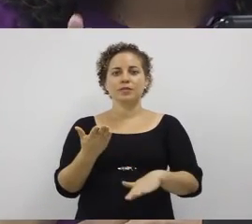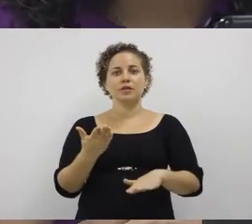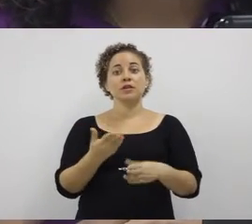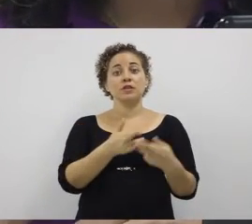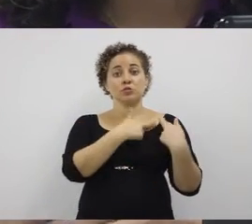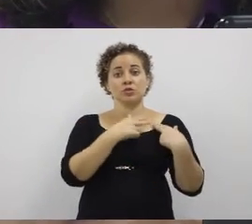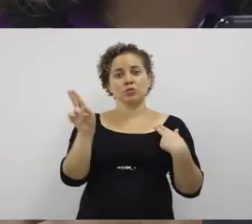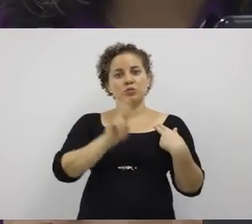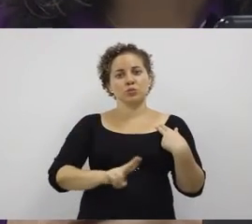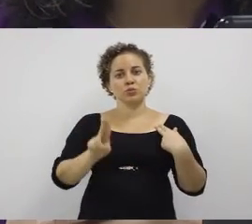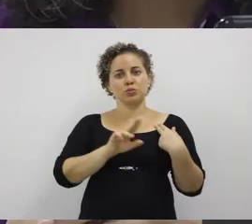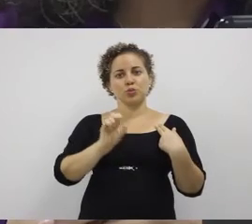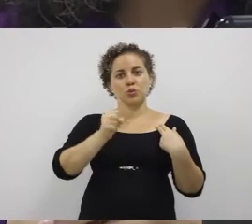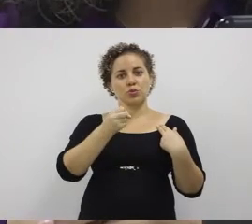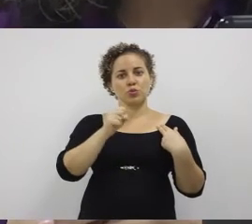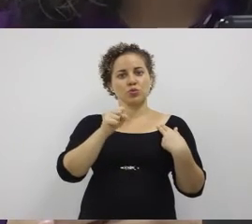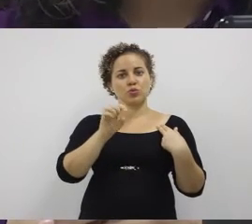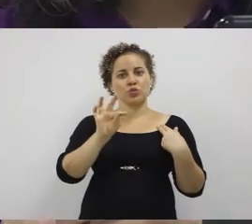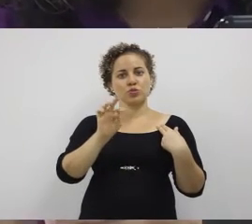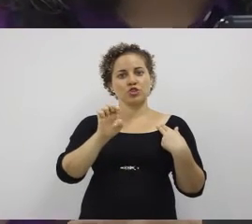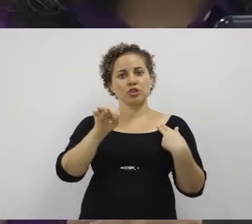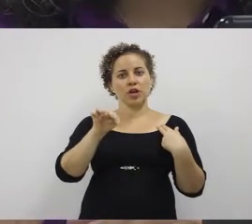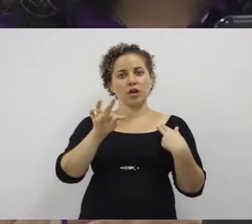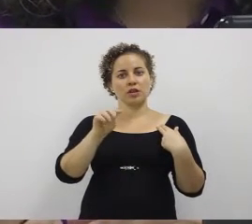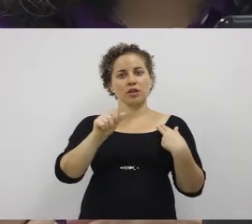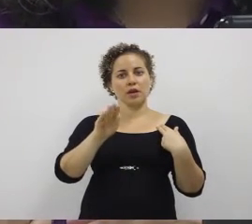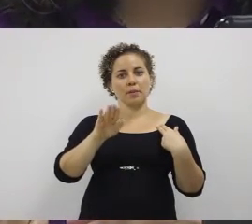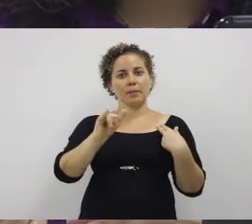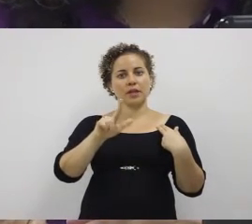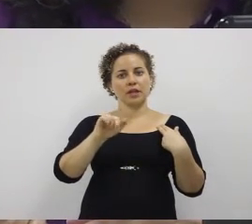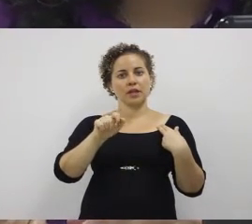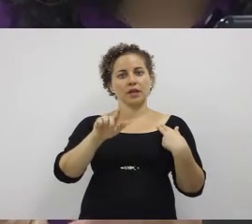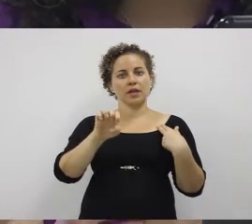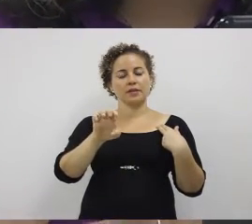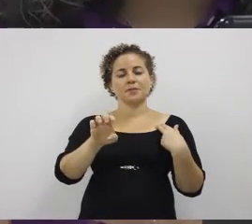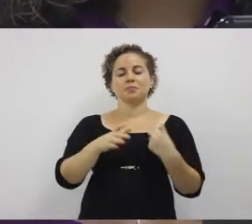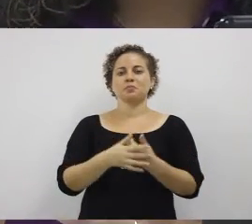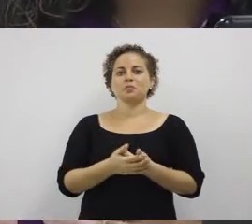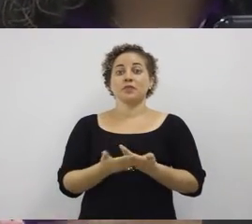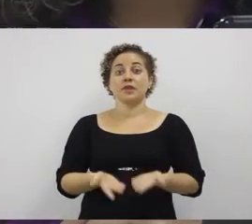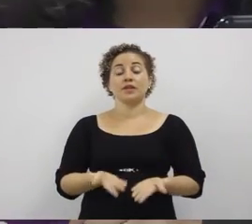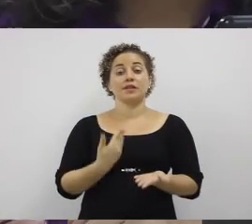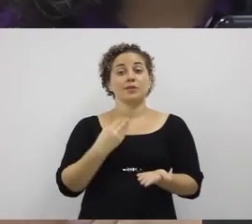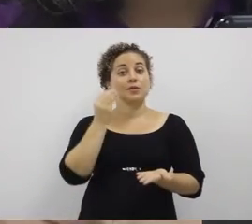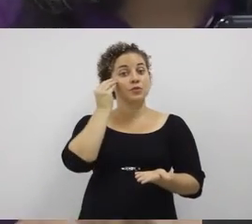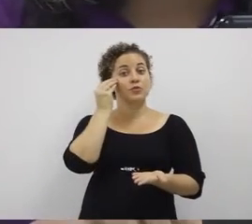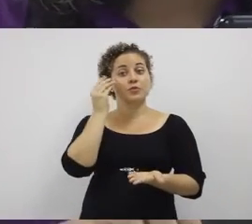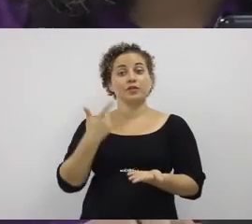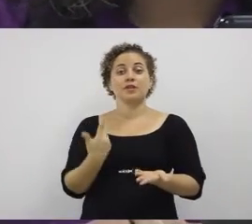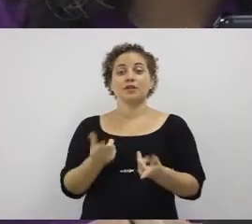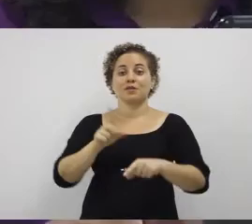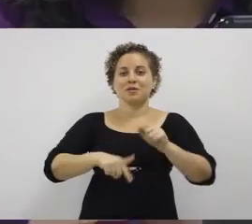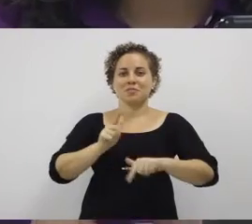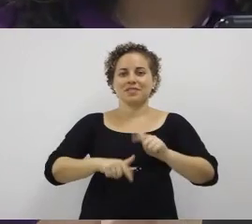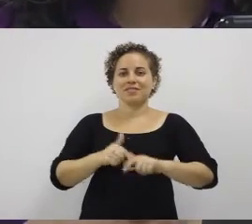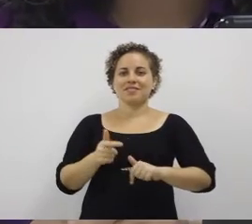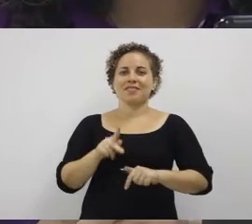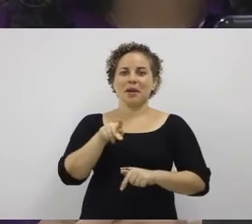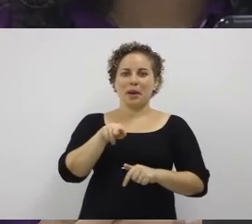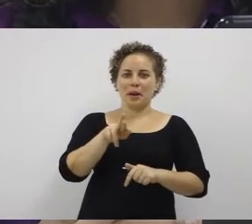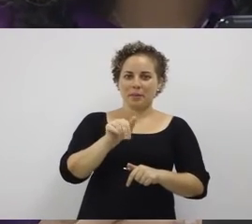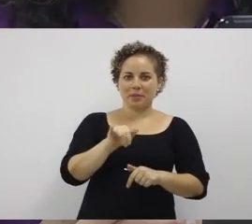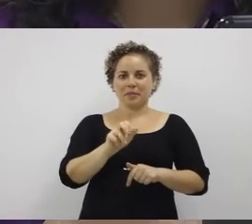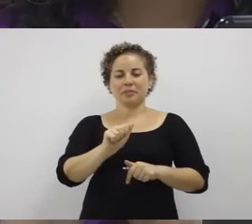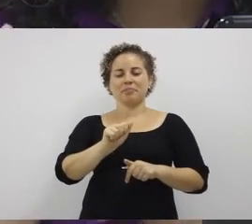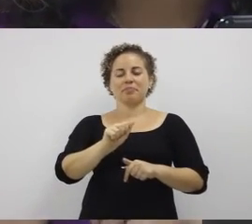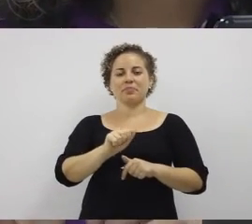sustentabilidade que deve ser ressaltada para compras. E se há espaço suficiente no armazém para acondicionar esta nova matéria-prima. Alguns